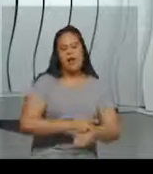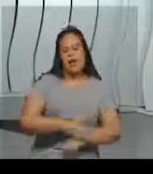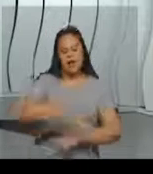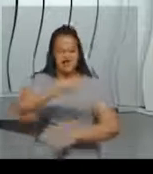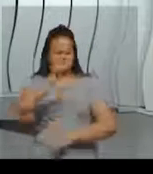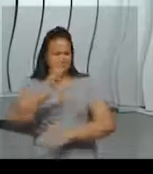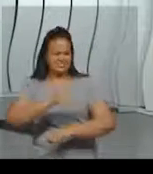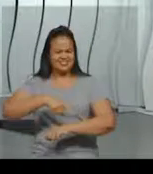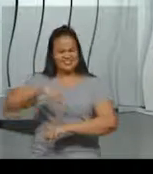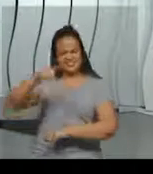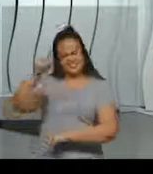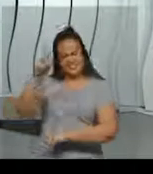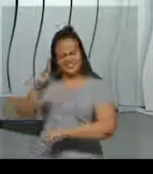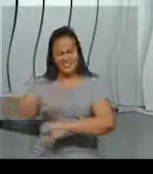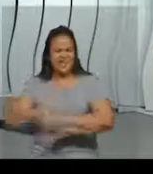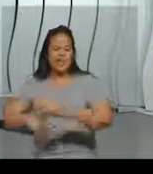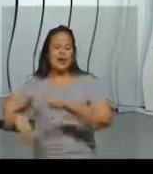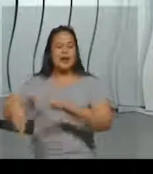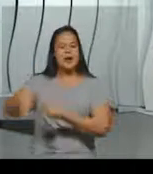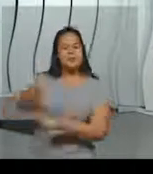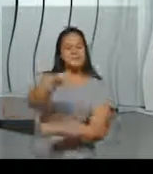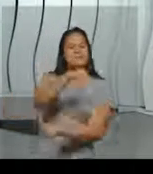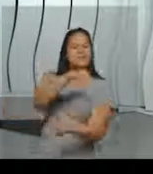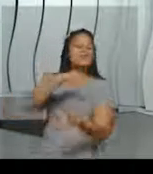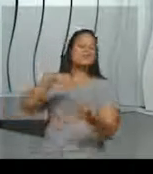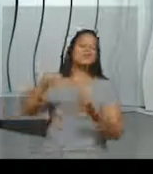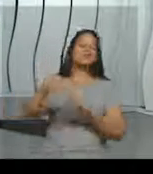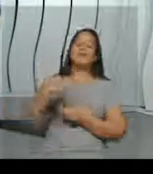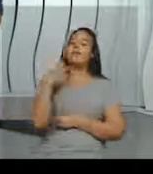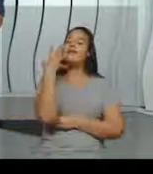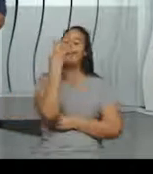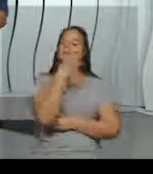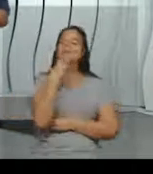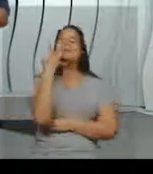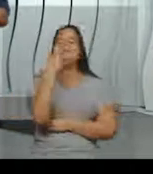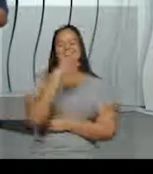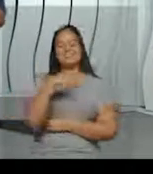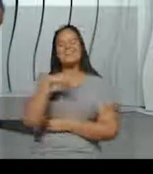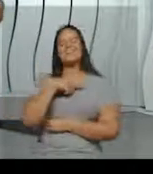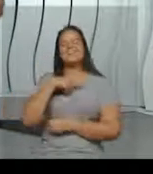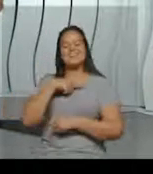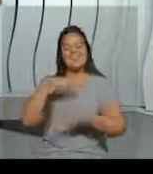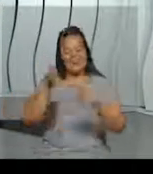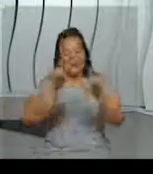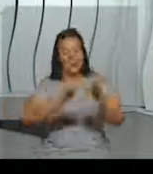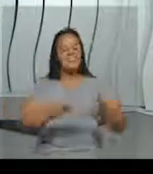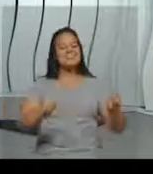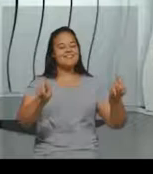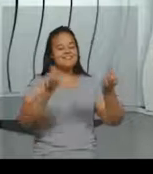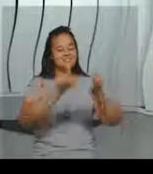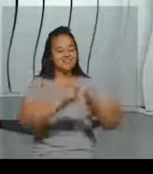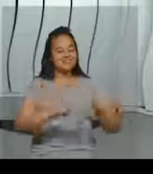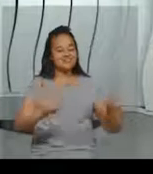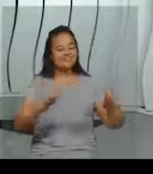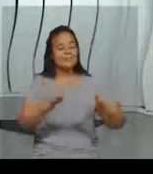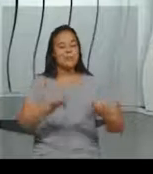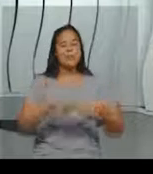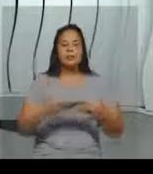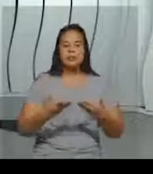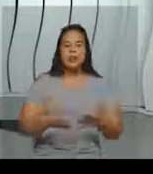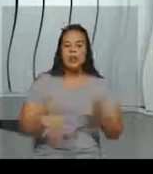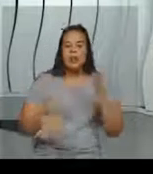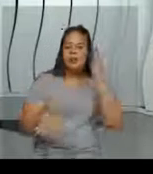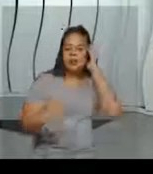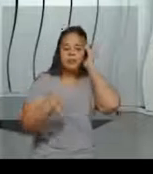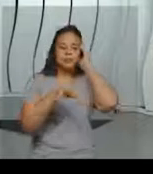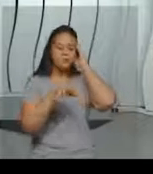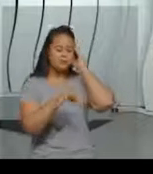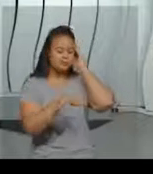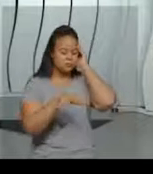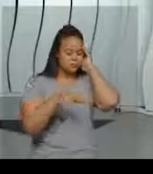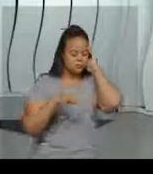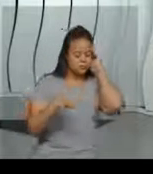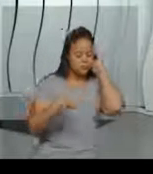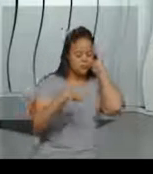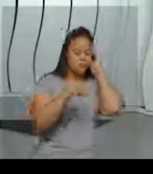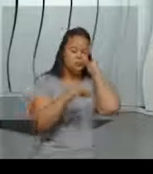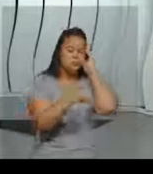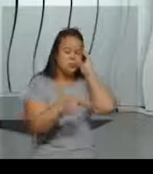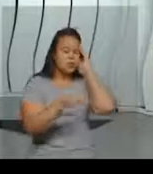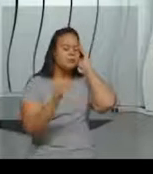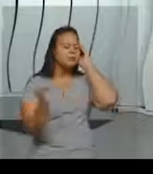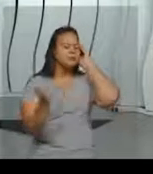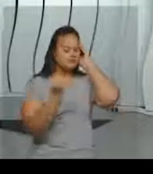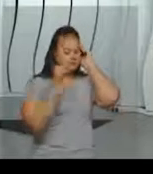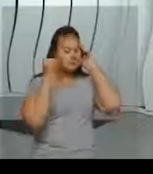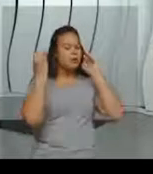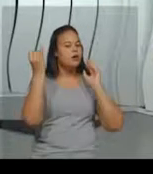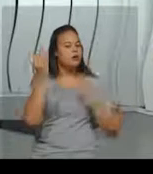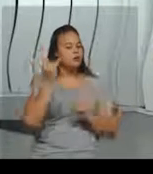vem dessa de misturar, né? E então o DJ ele vai ser uma figura muito importante para o hip hop.